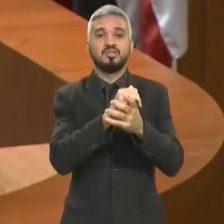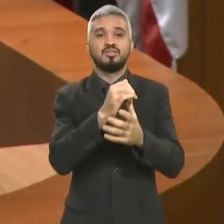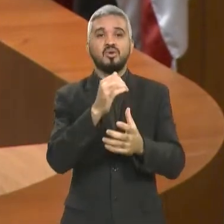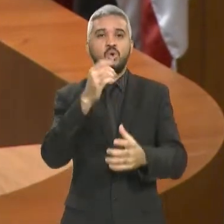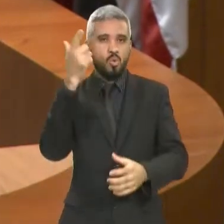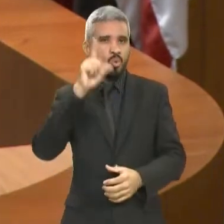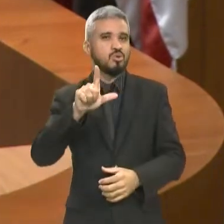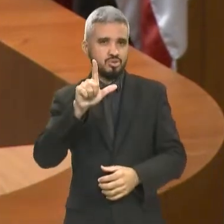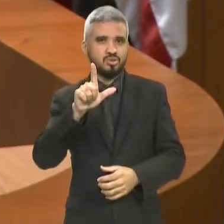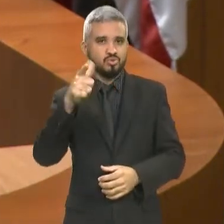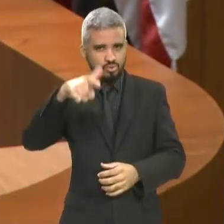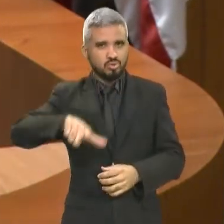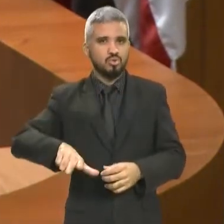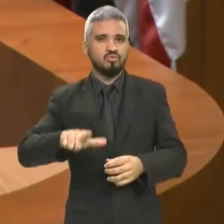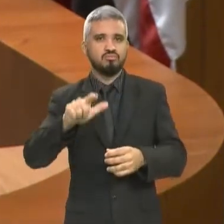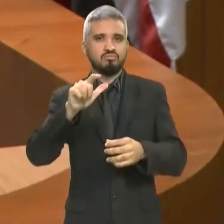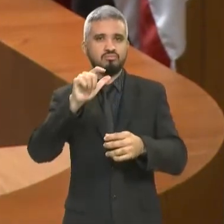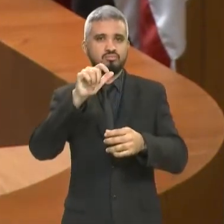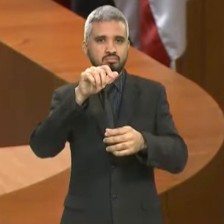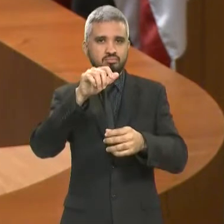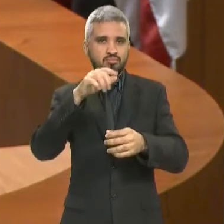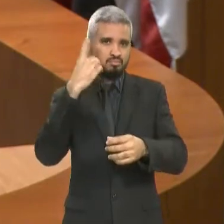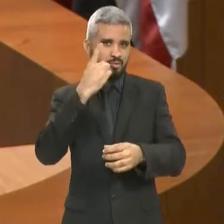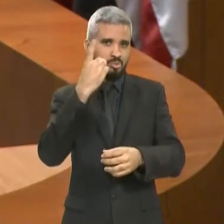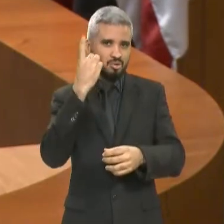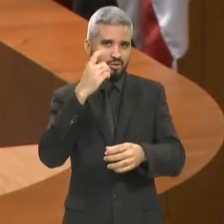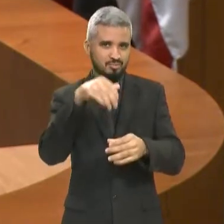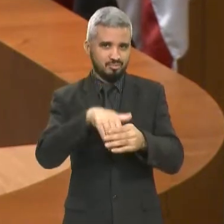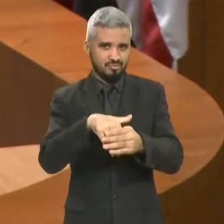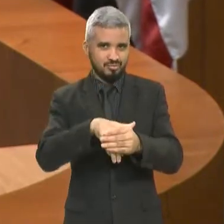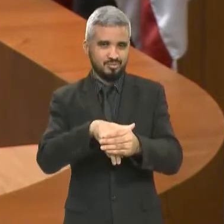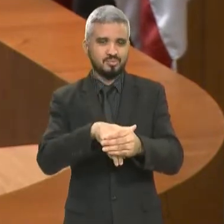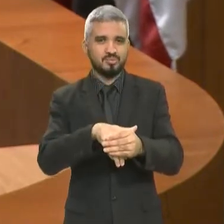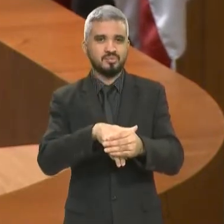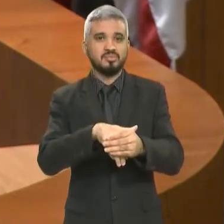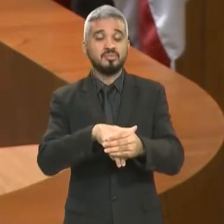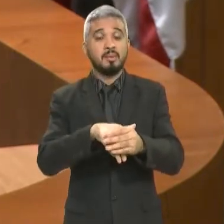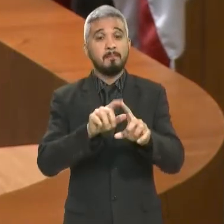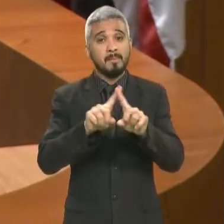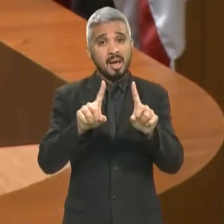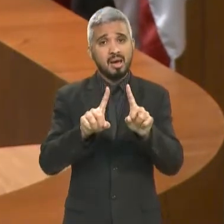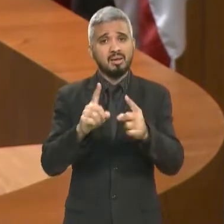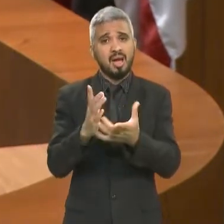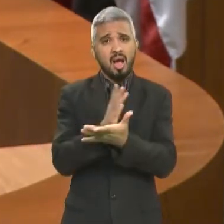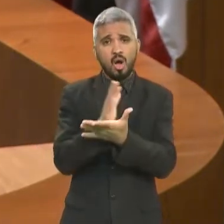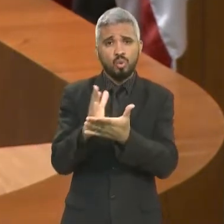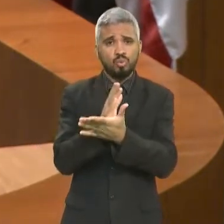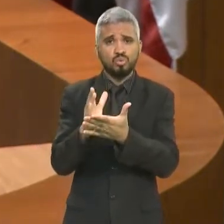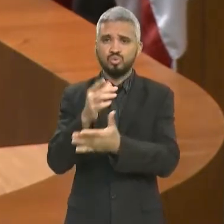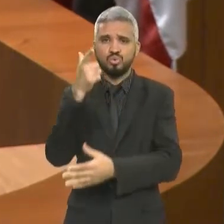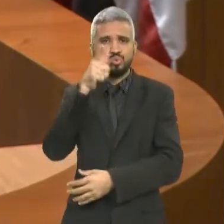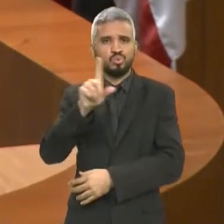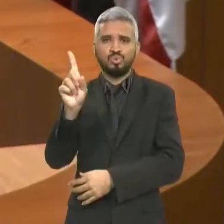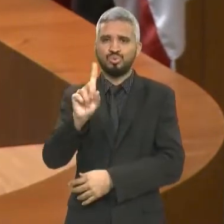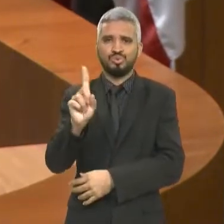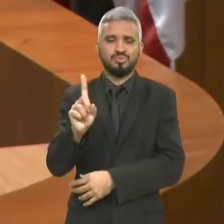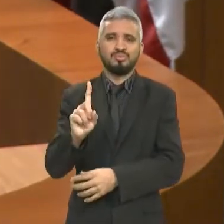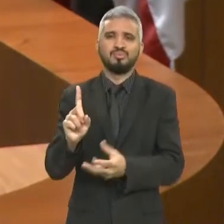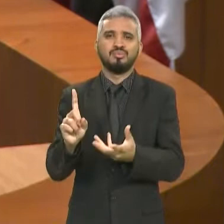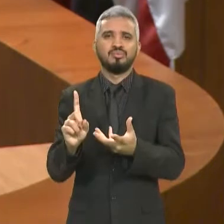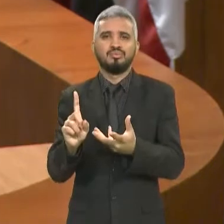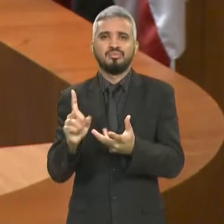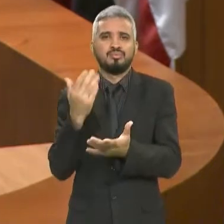puderam renovar os seus mandatos. E parabenizo também àqueles que não obtiveram êxito nas suas eleições. Todos